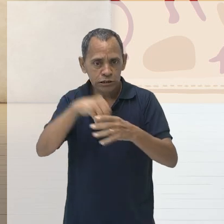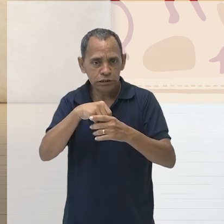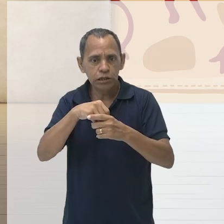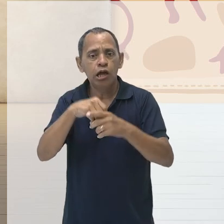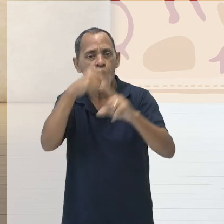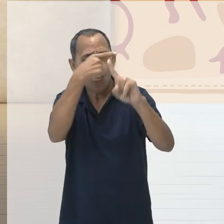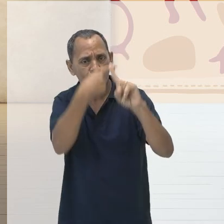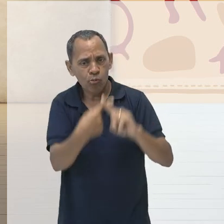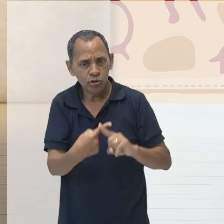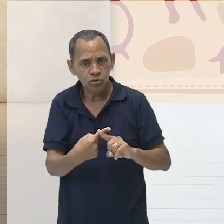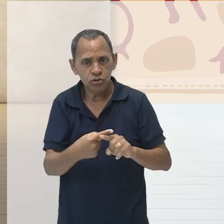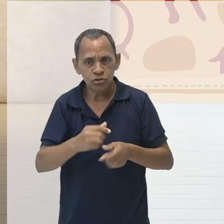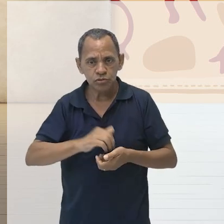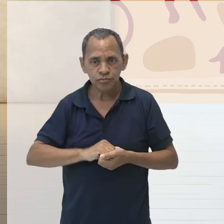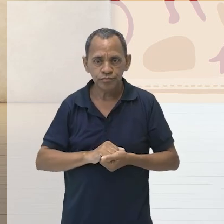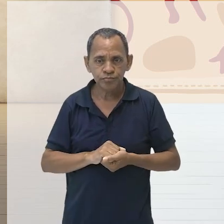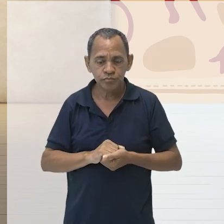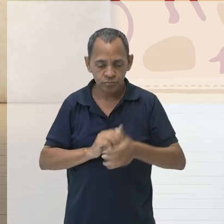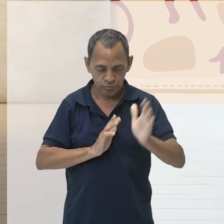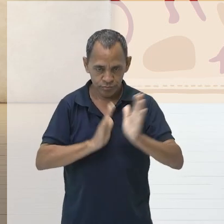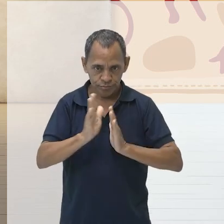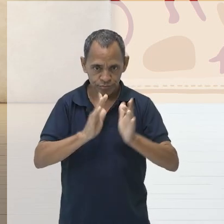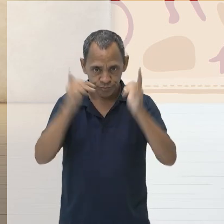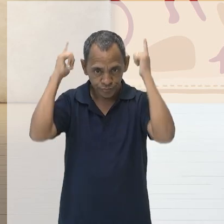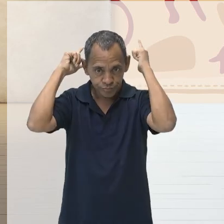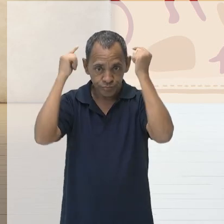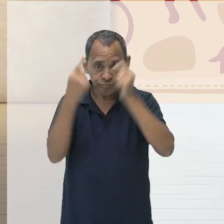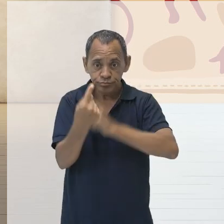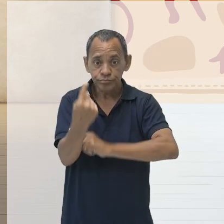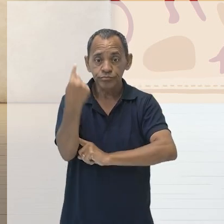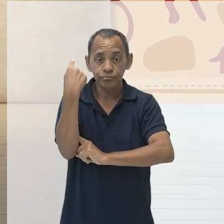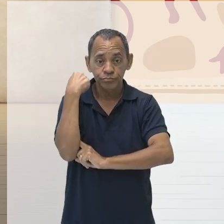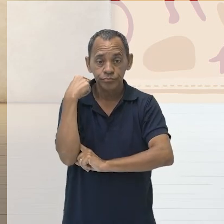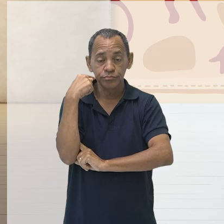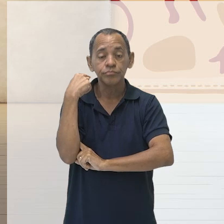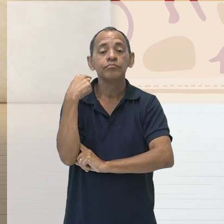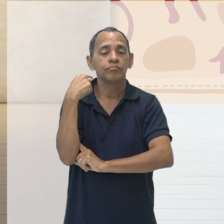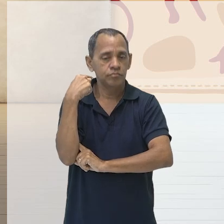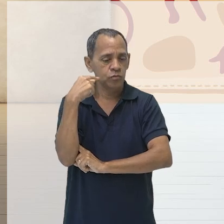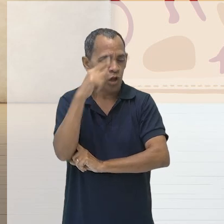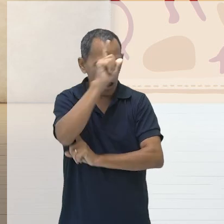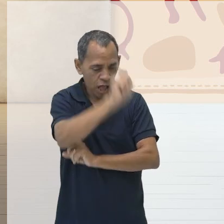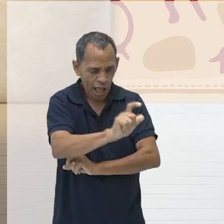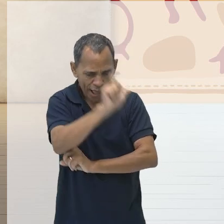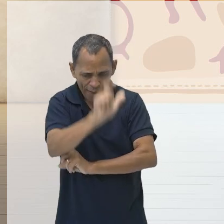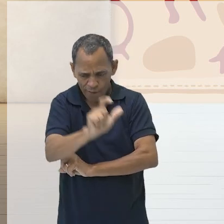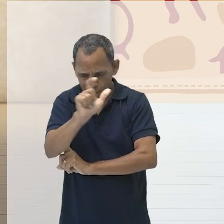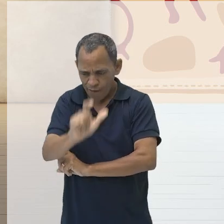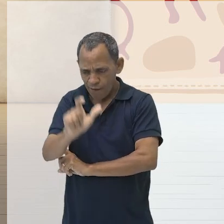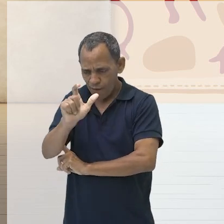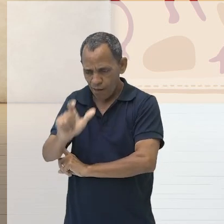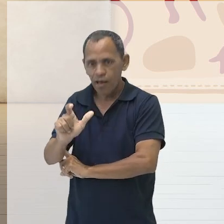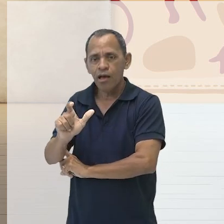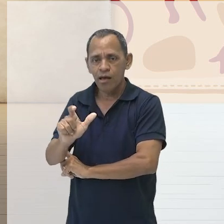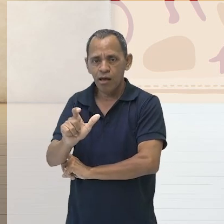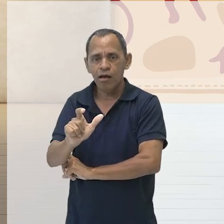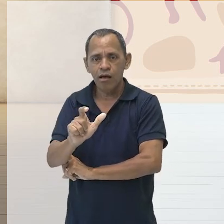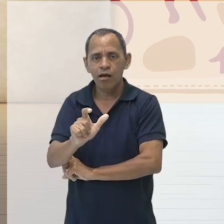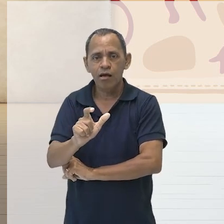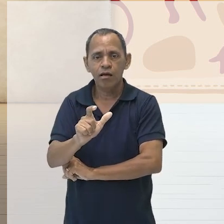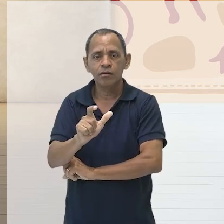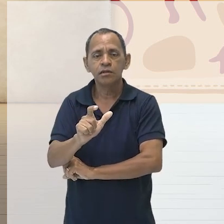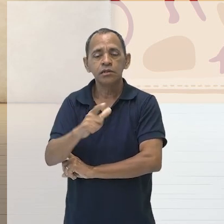competição. Então, no período da Grécia Antiga, né, esses lutadores, tem uma curiosidade aí, já anota